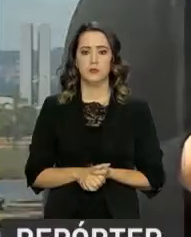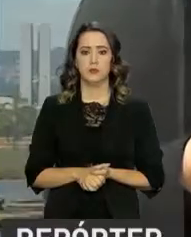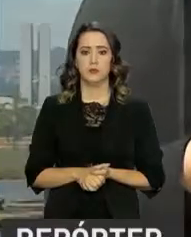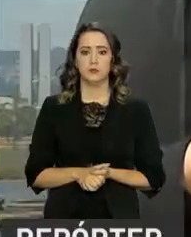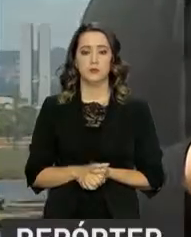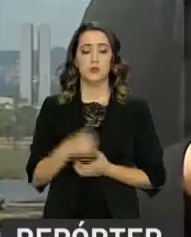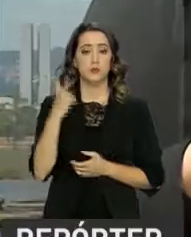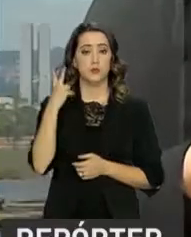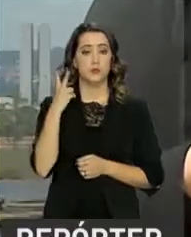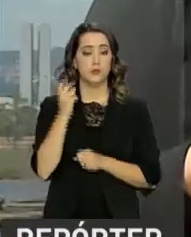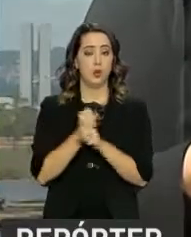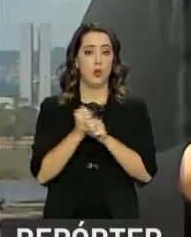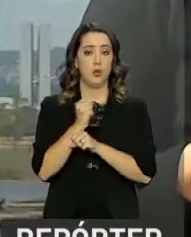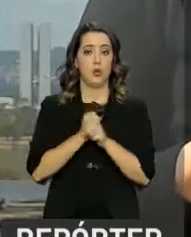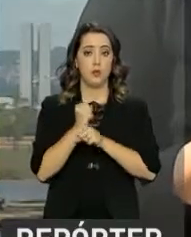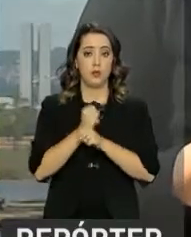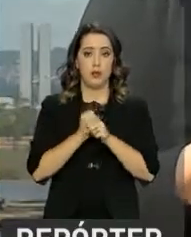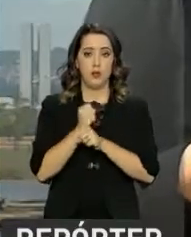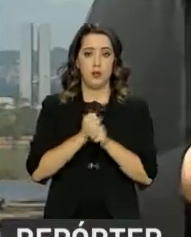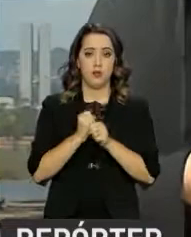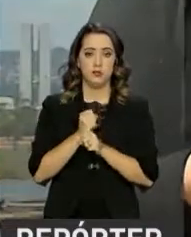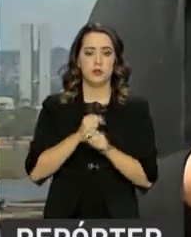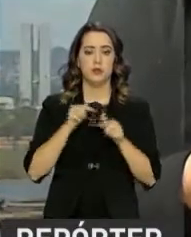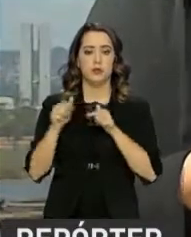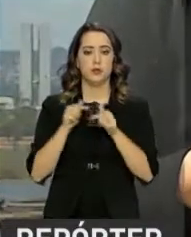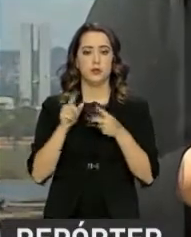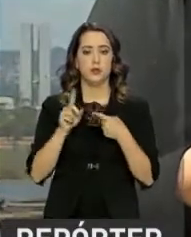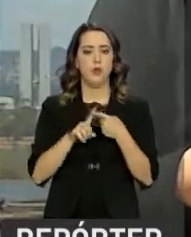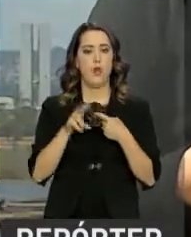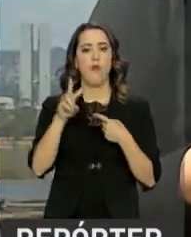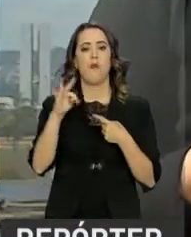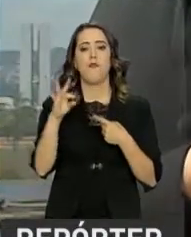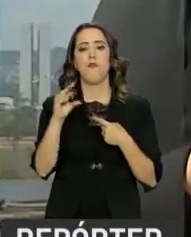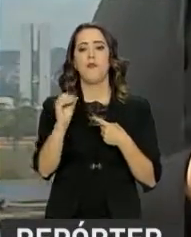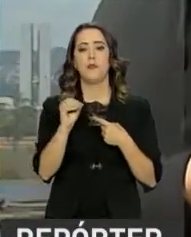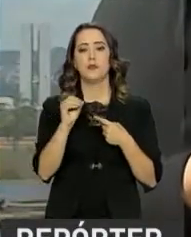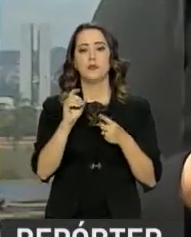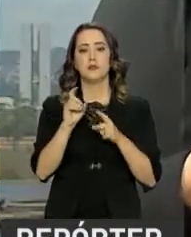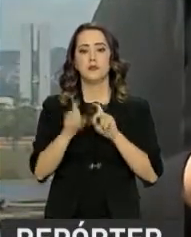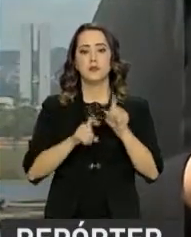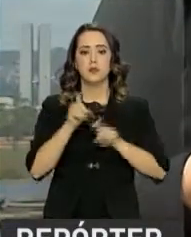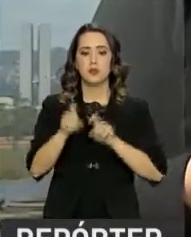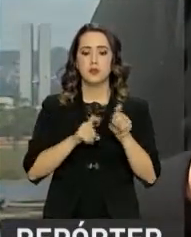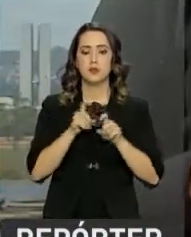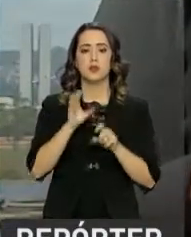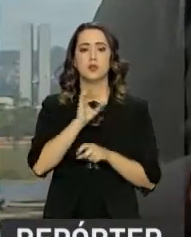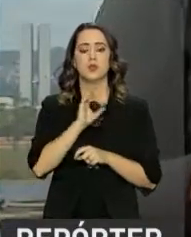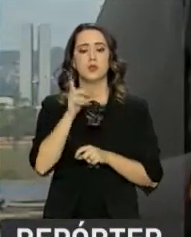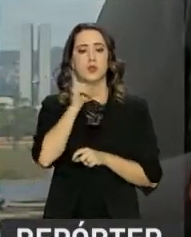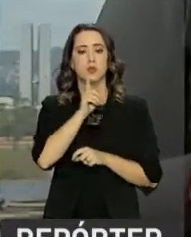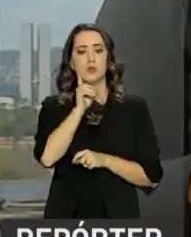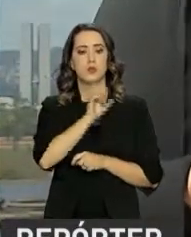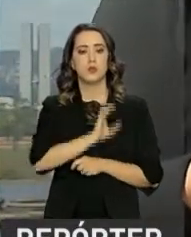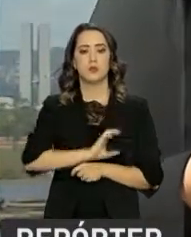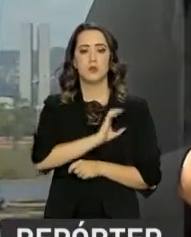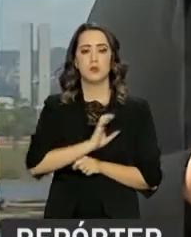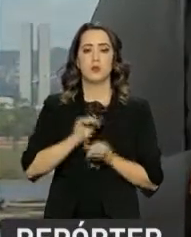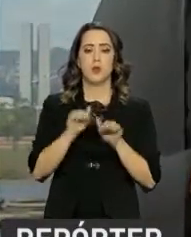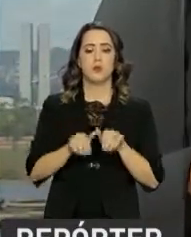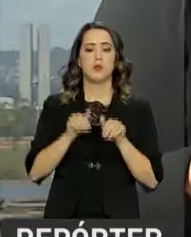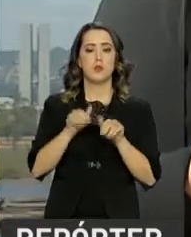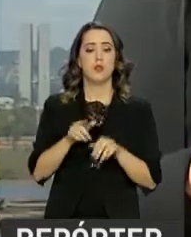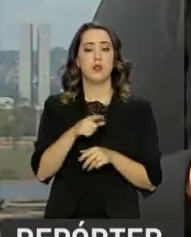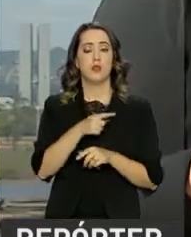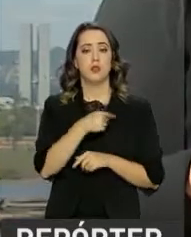Nos últimos 2 anos, medidas como a implantação do visto eletrônico para Estados Unidos, Canadá, Austrália e Japão e